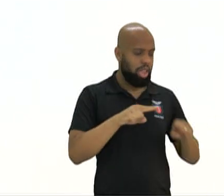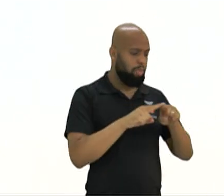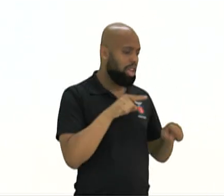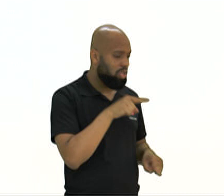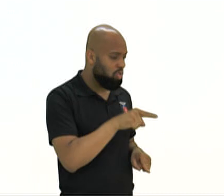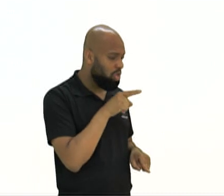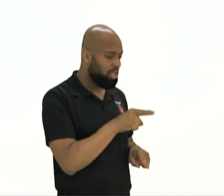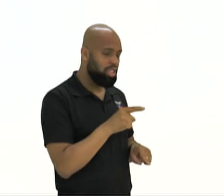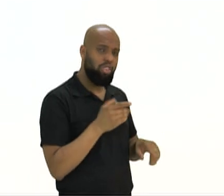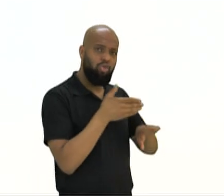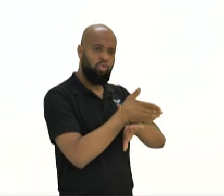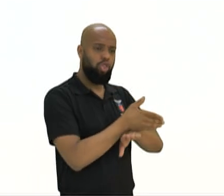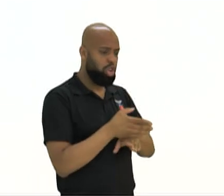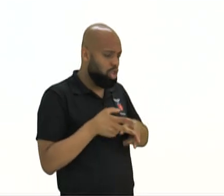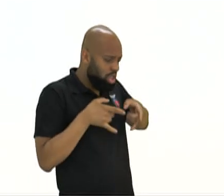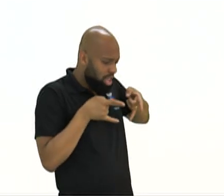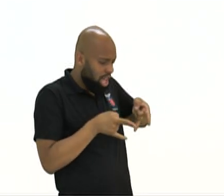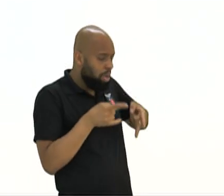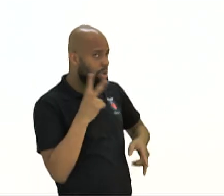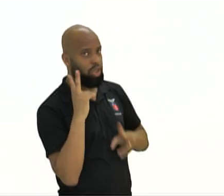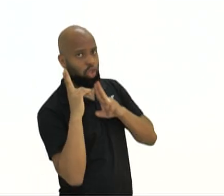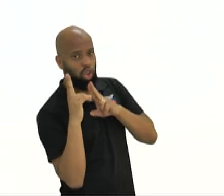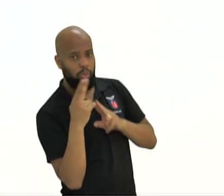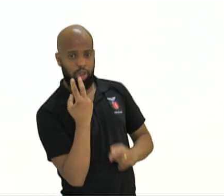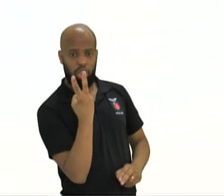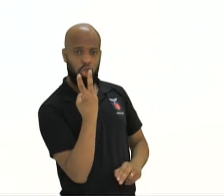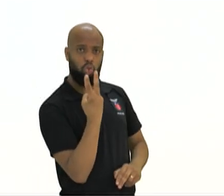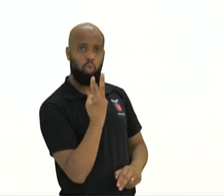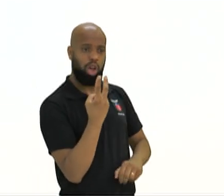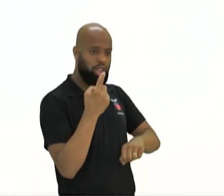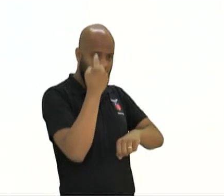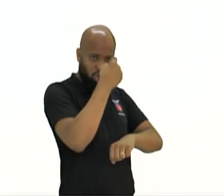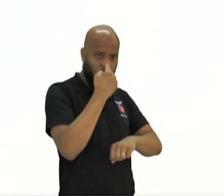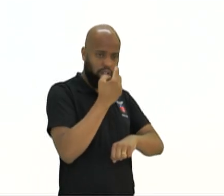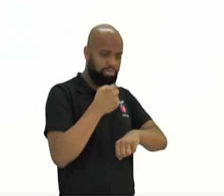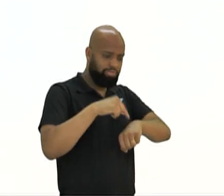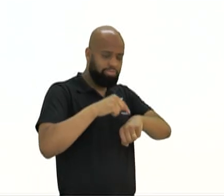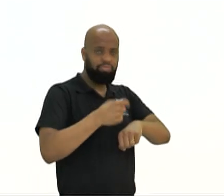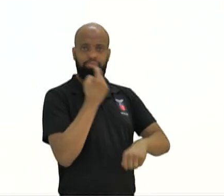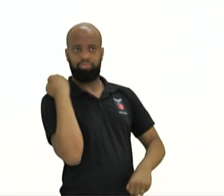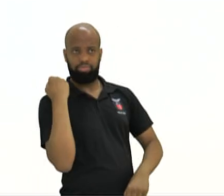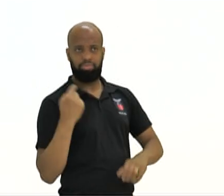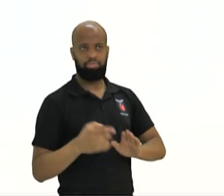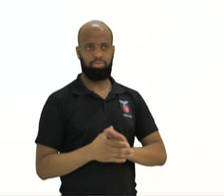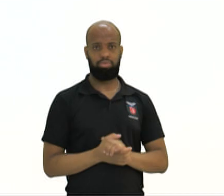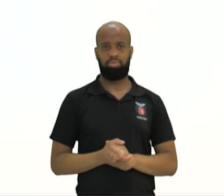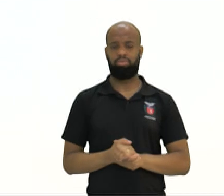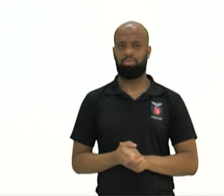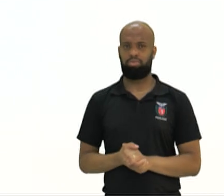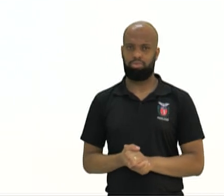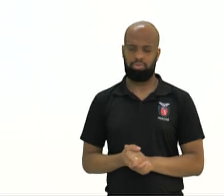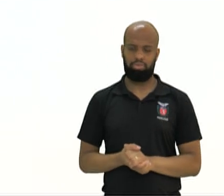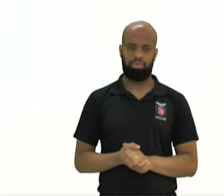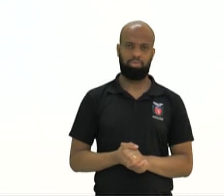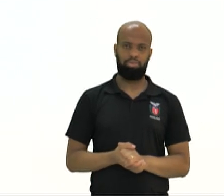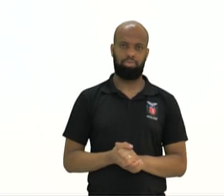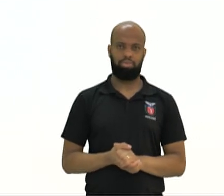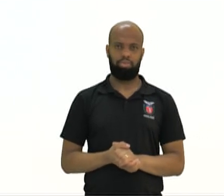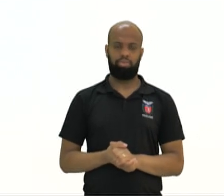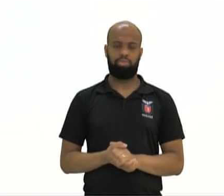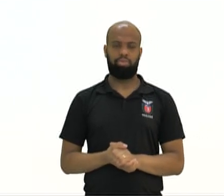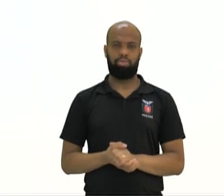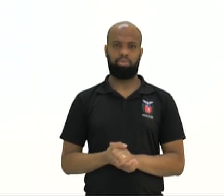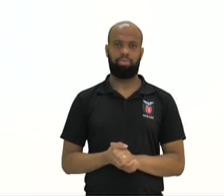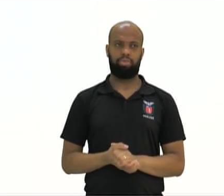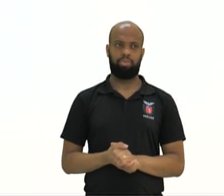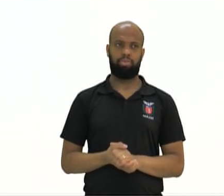horas atrás. Daí ela complementa, well, yeah, imagine what genius I'll be from only getting 2 instead